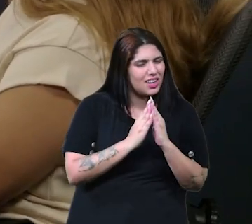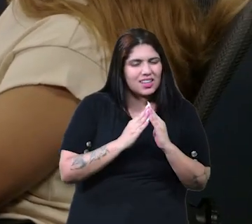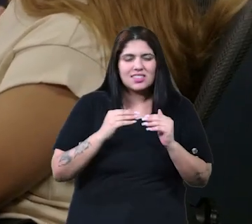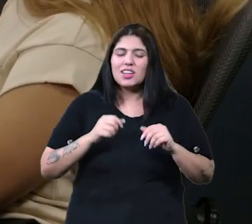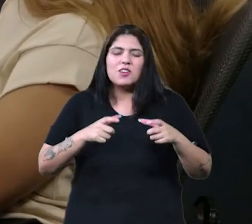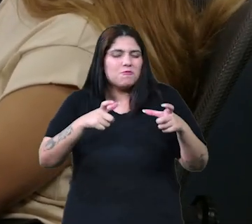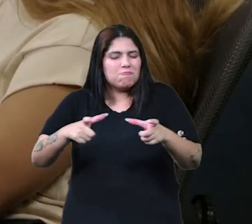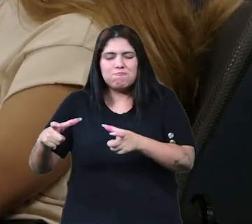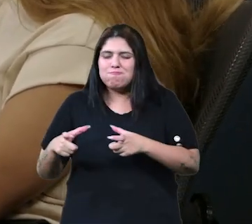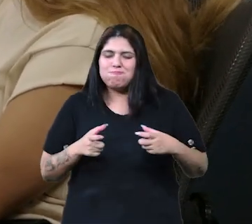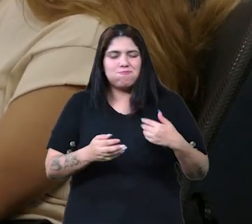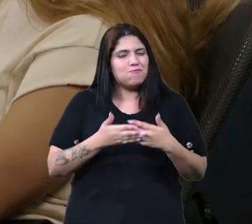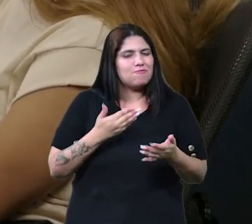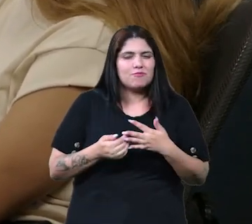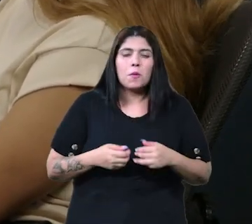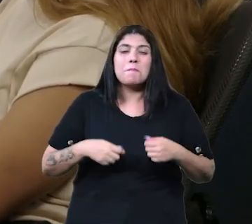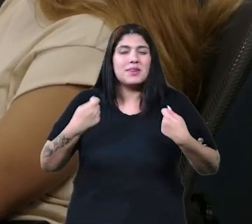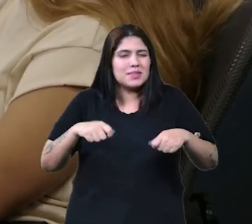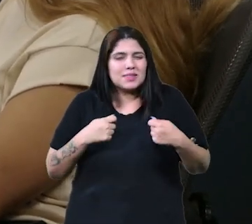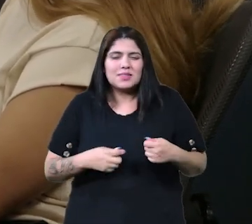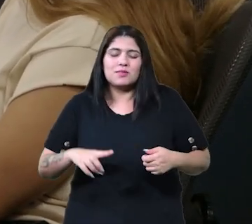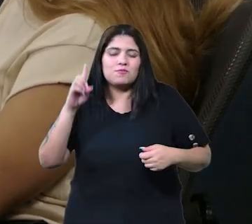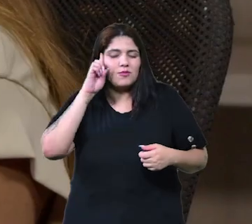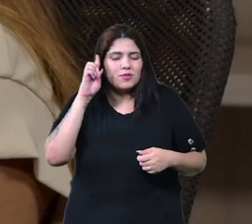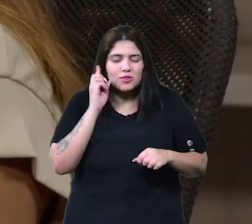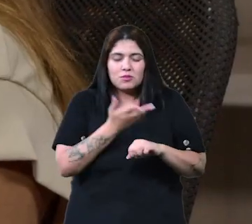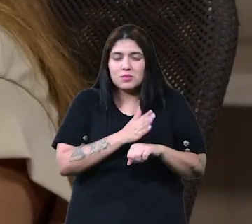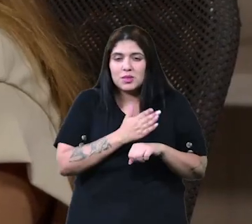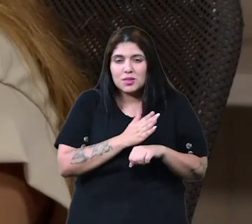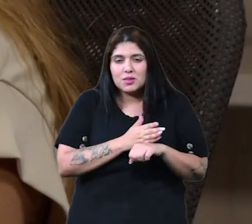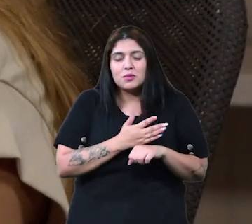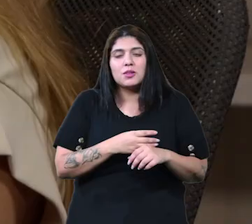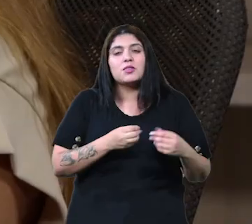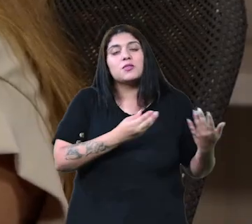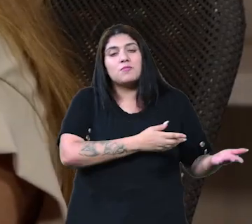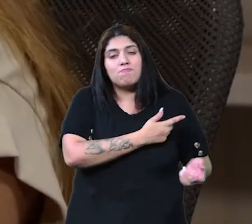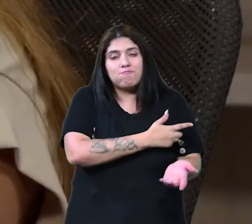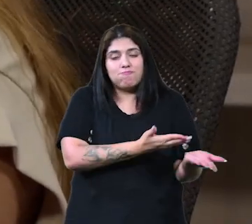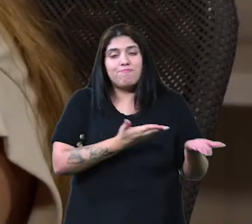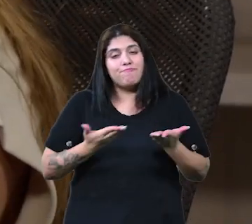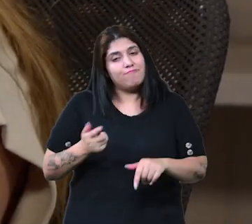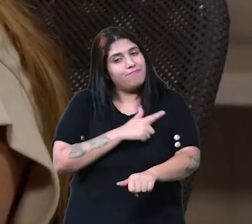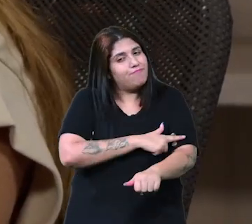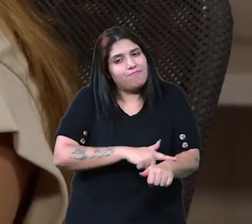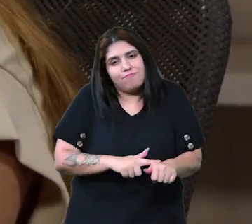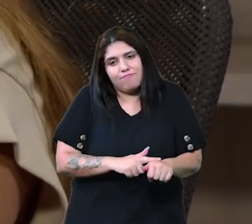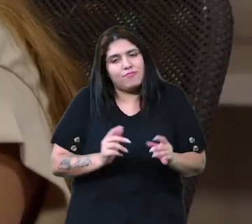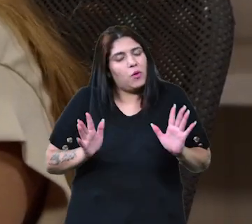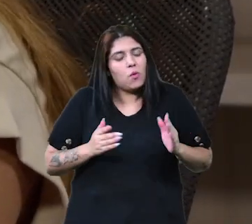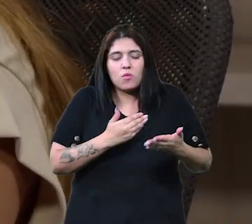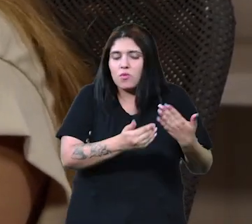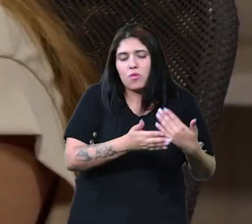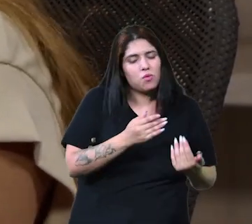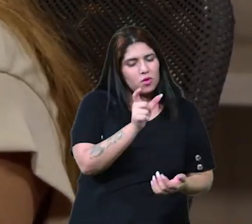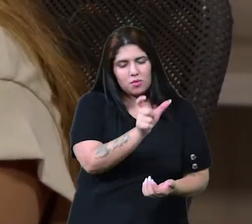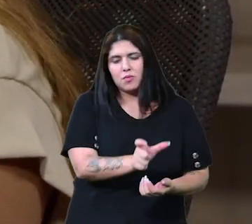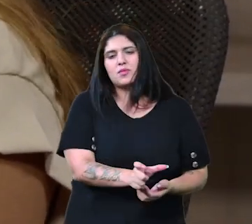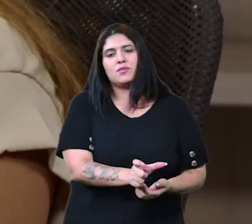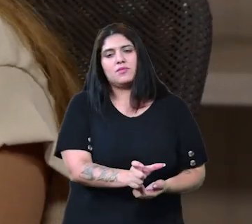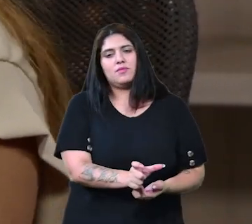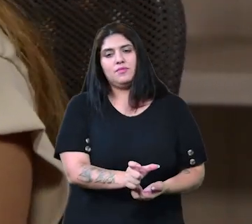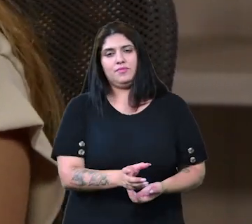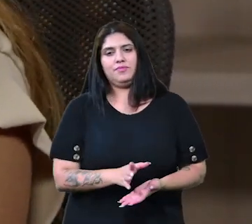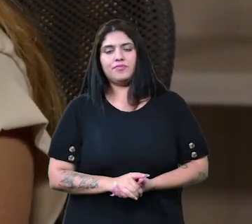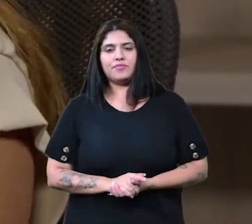é uma coisa que já tem que estar no seu dia a dia. Você precisa ser hospitaleiro com tudo e todos, sem olhar, sem fazer Distinção, né? Exatamente.